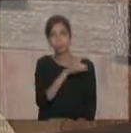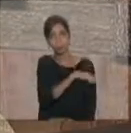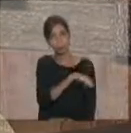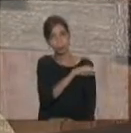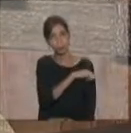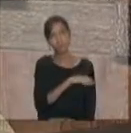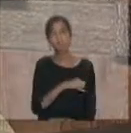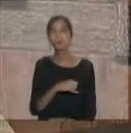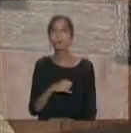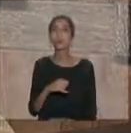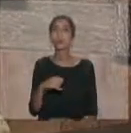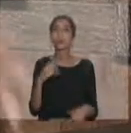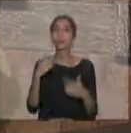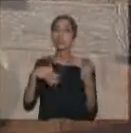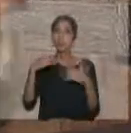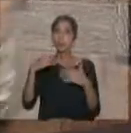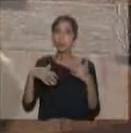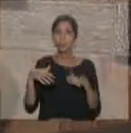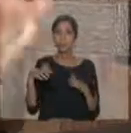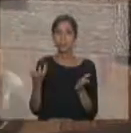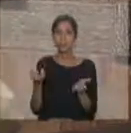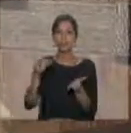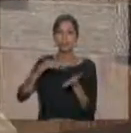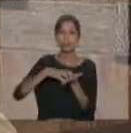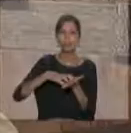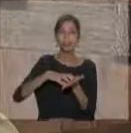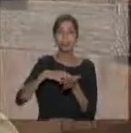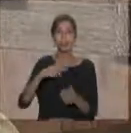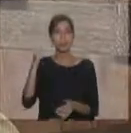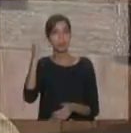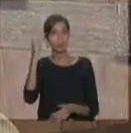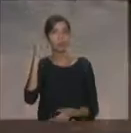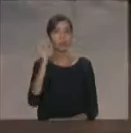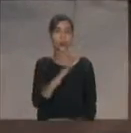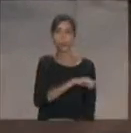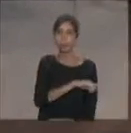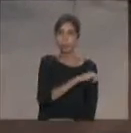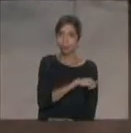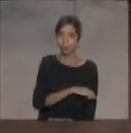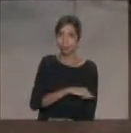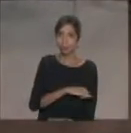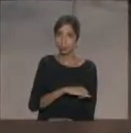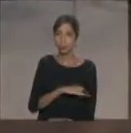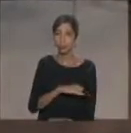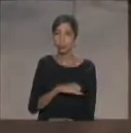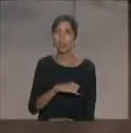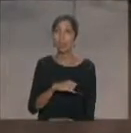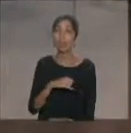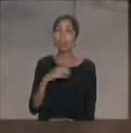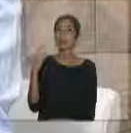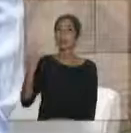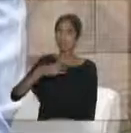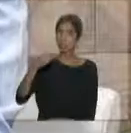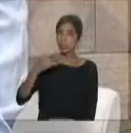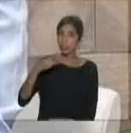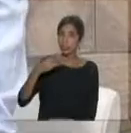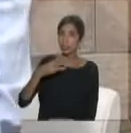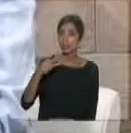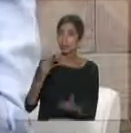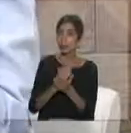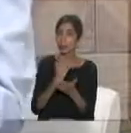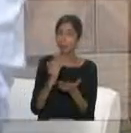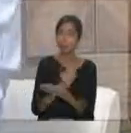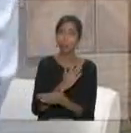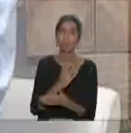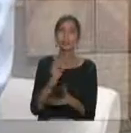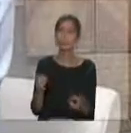sinal. Se passa muito no eixo Rio-São Paulo. Né? Enfim, aí nessa terceira... Mas nessa terceira